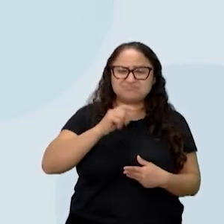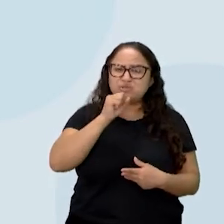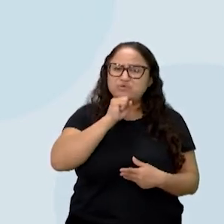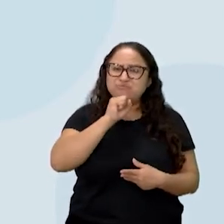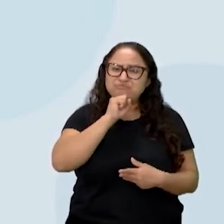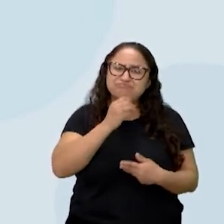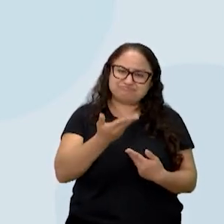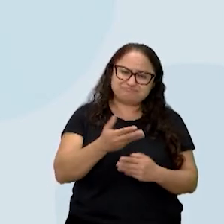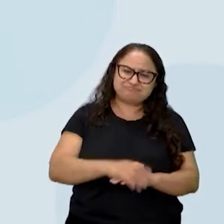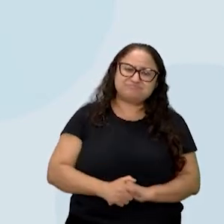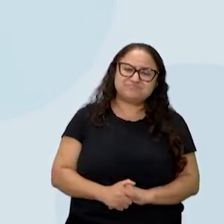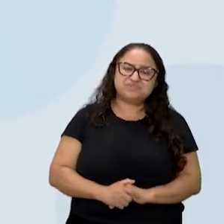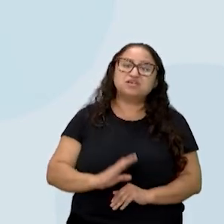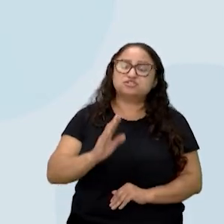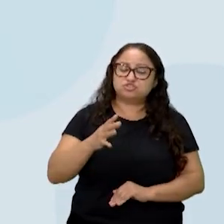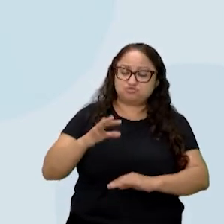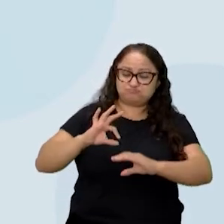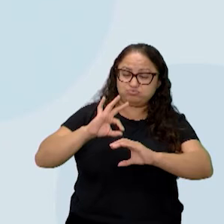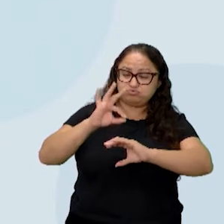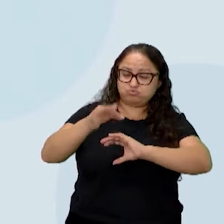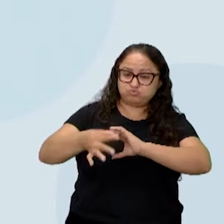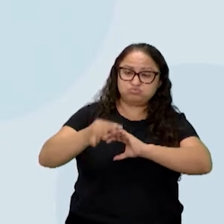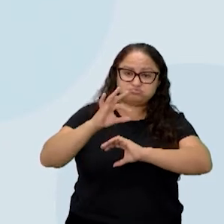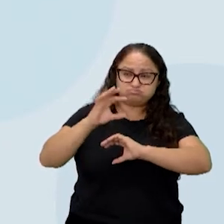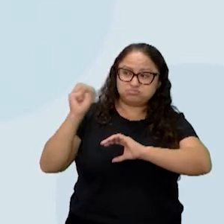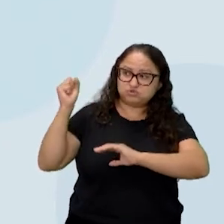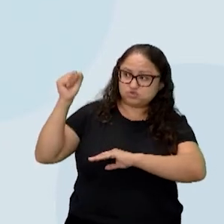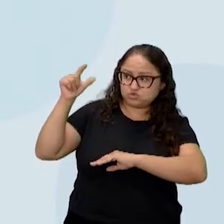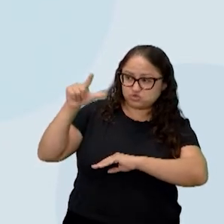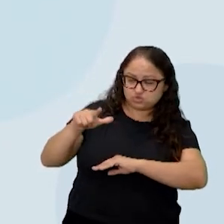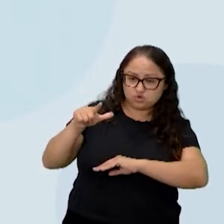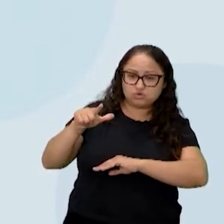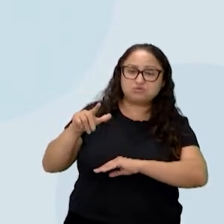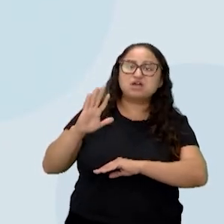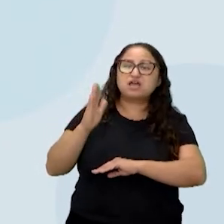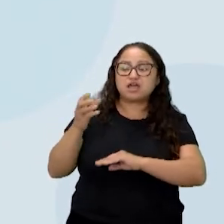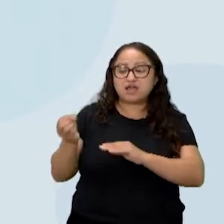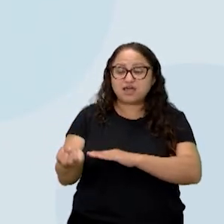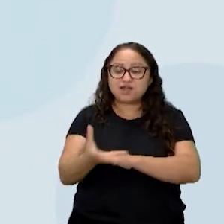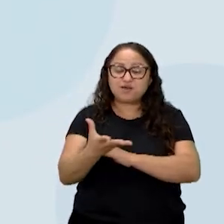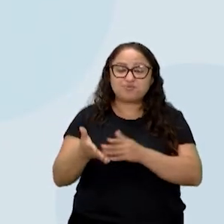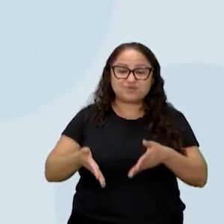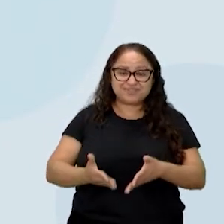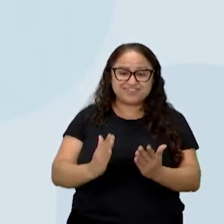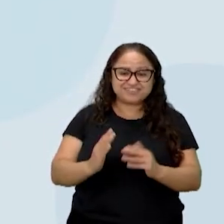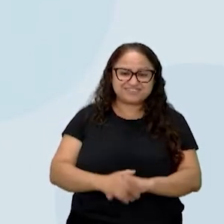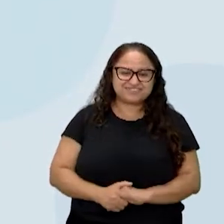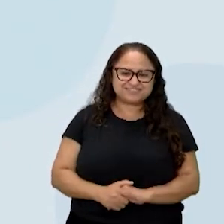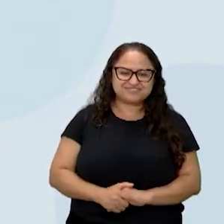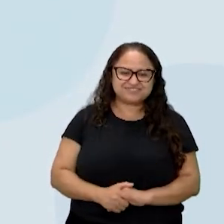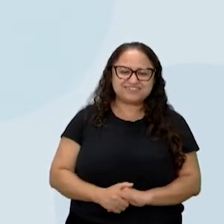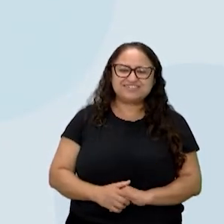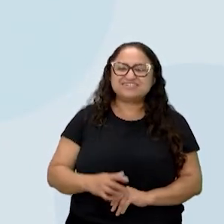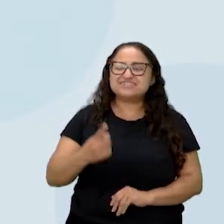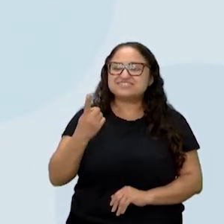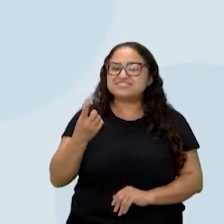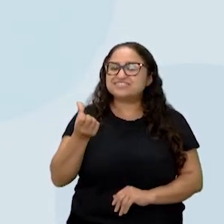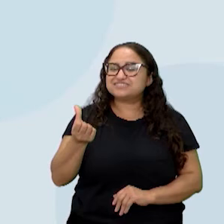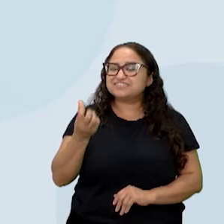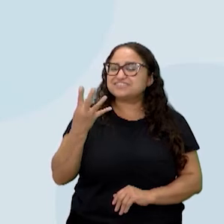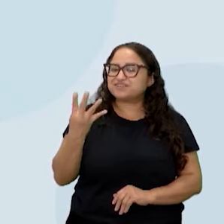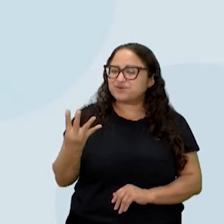Com 84 anos, deu uma volta em torno do Sol. Novinha, nem acabou de nascer. E, olha, Saturno, 164